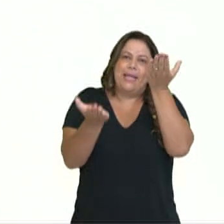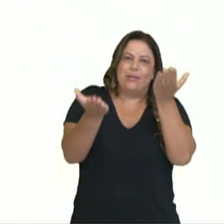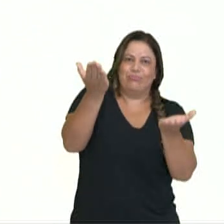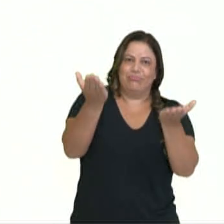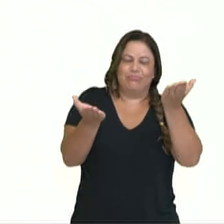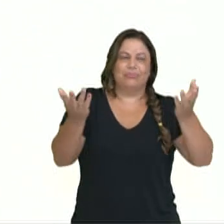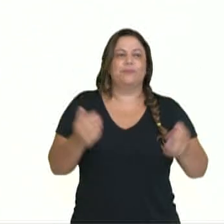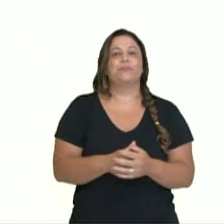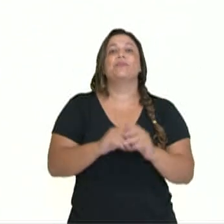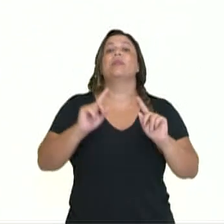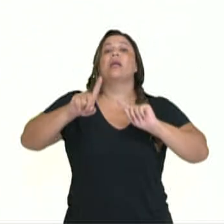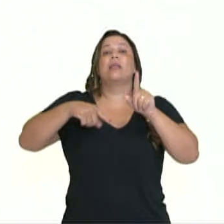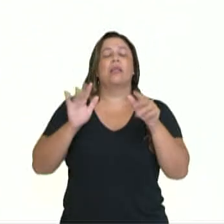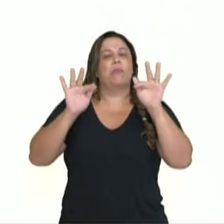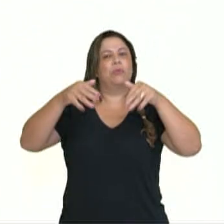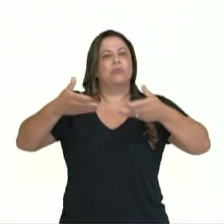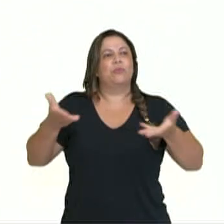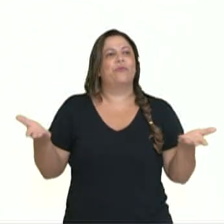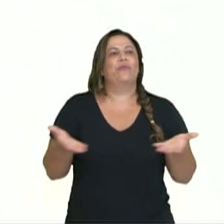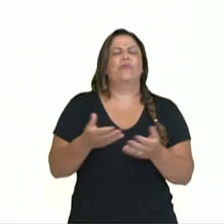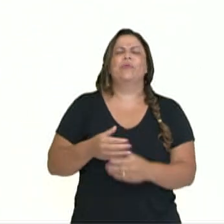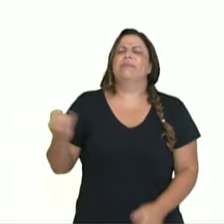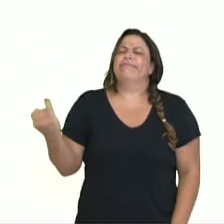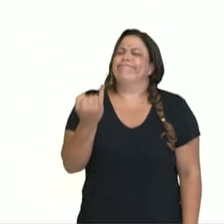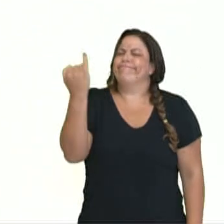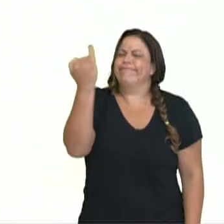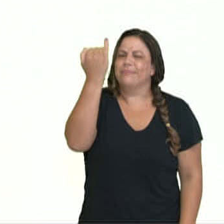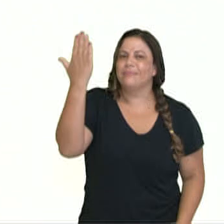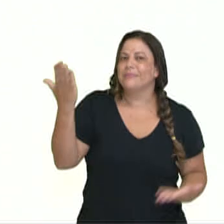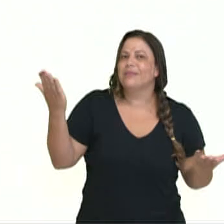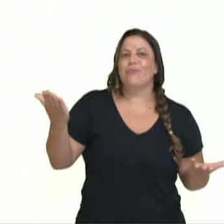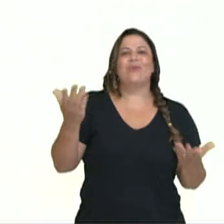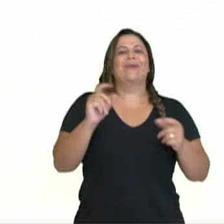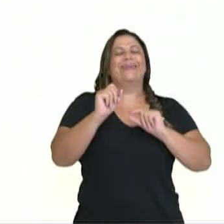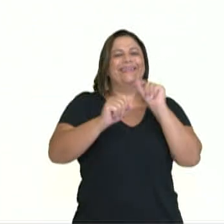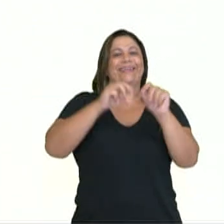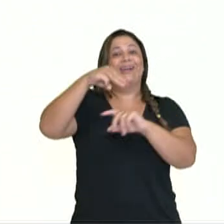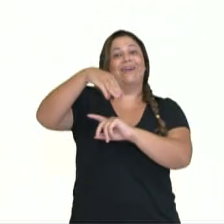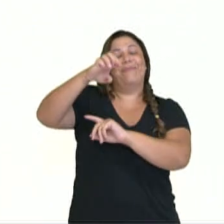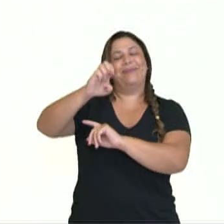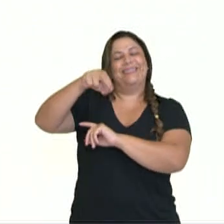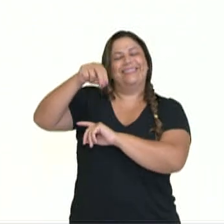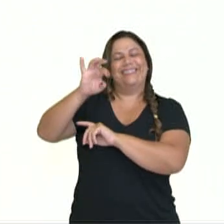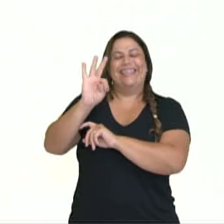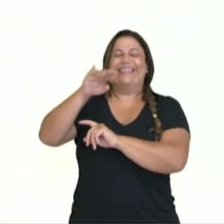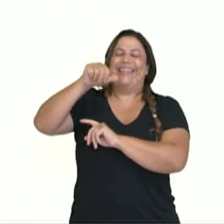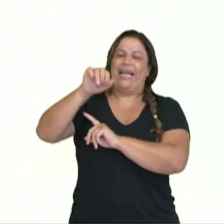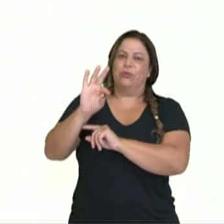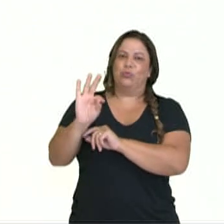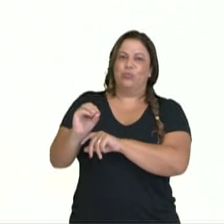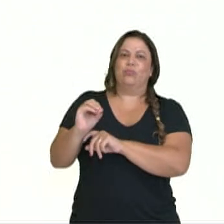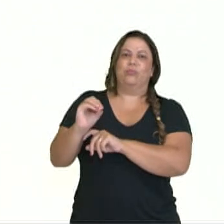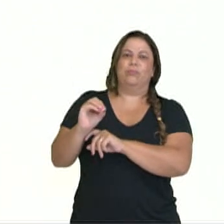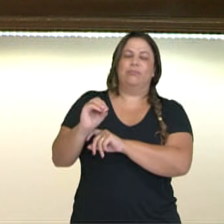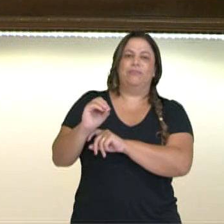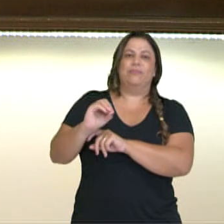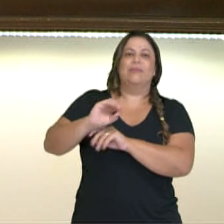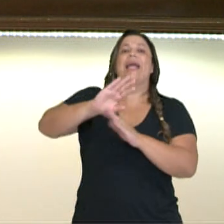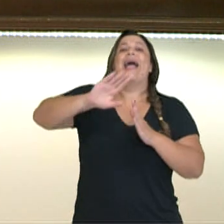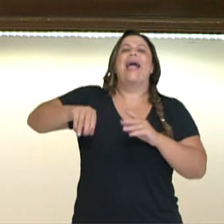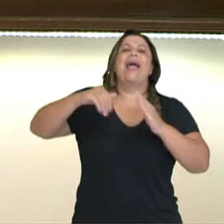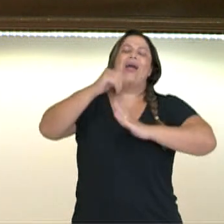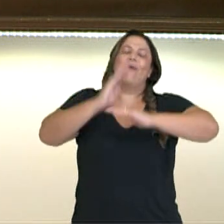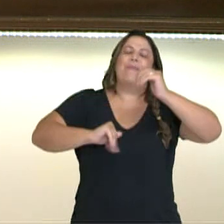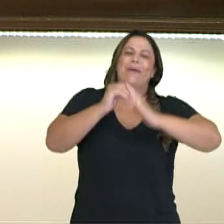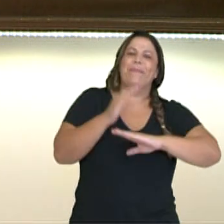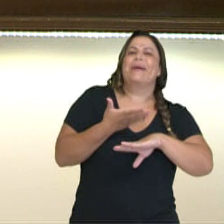fim, nós temos algo muito importante que fez movimentar tudo isso, que é o mecenato. O mecenato é uma prática